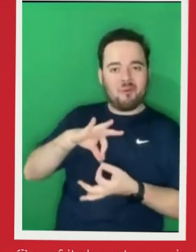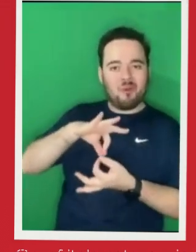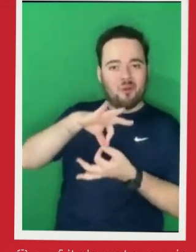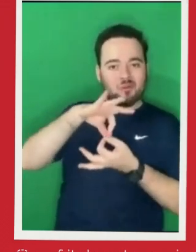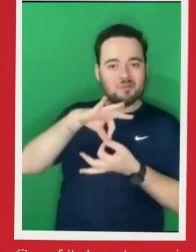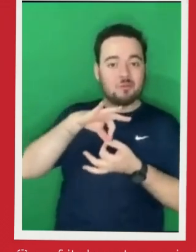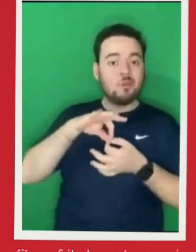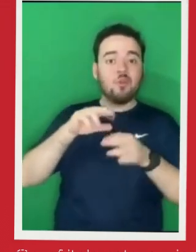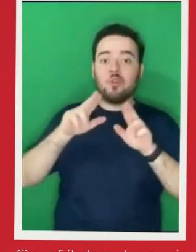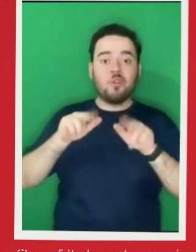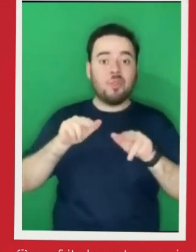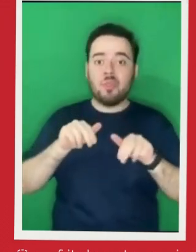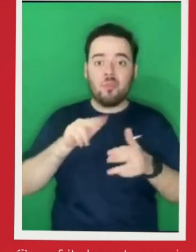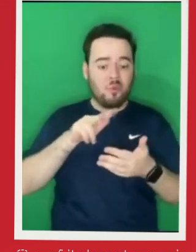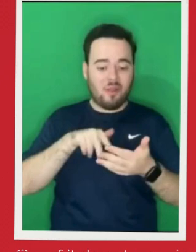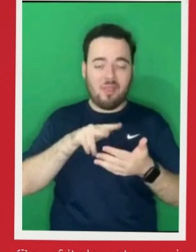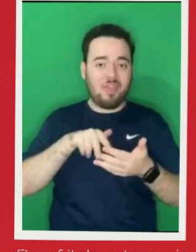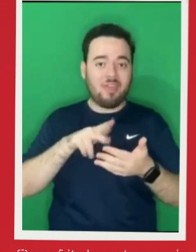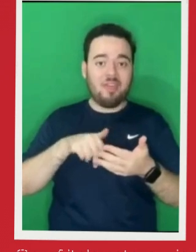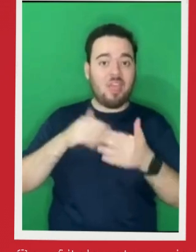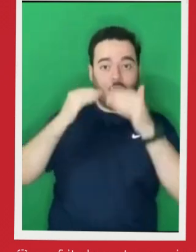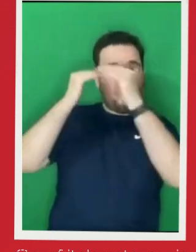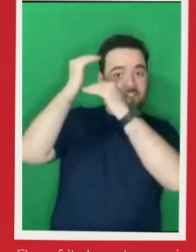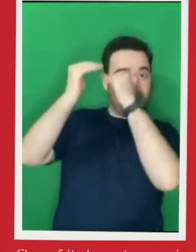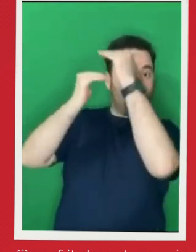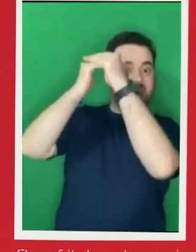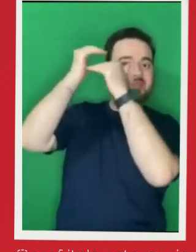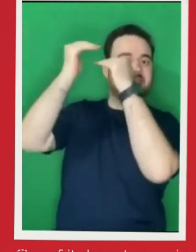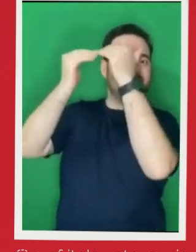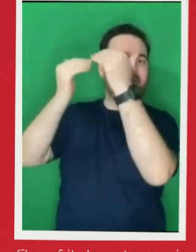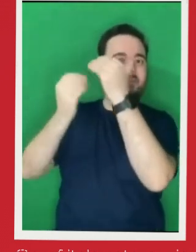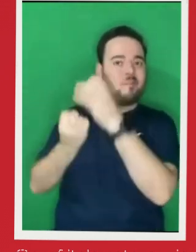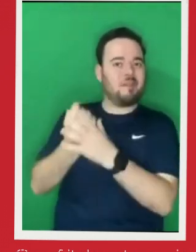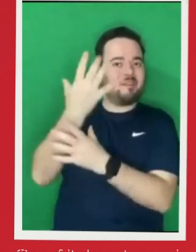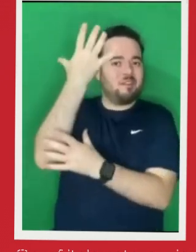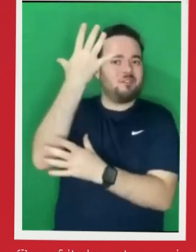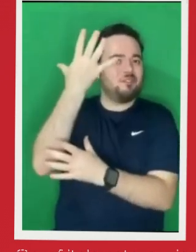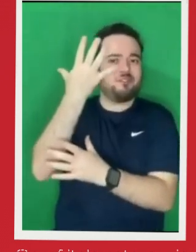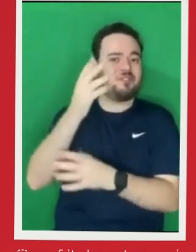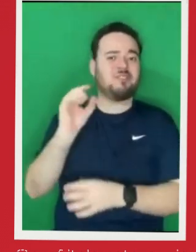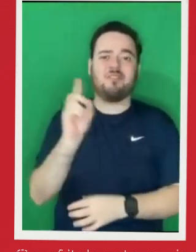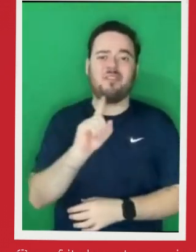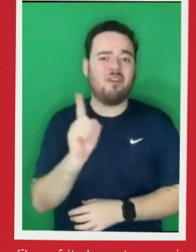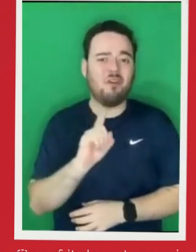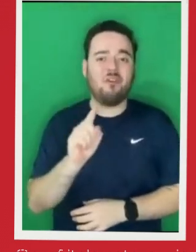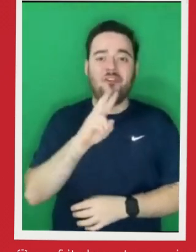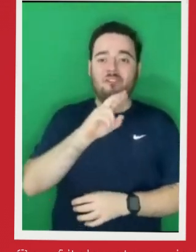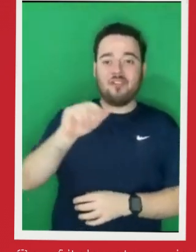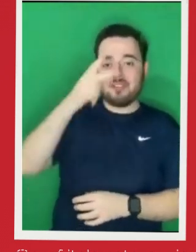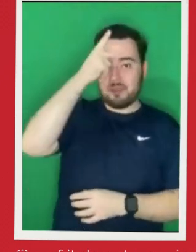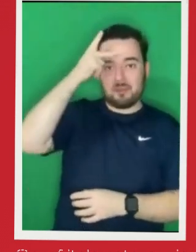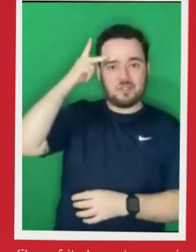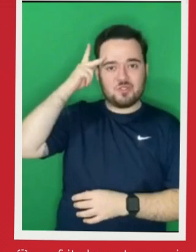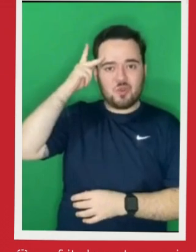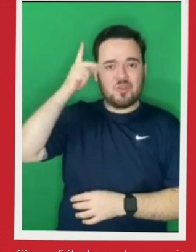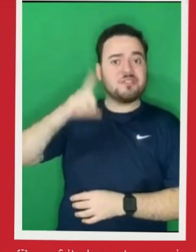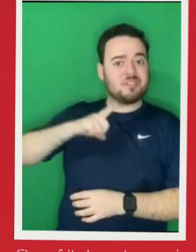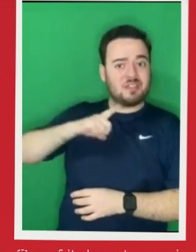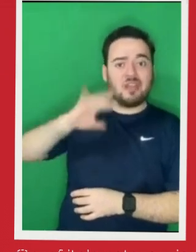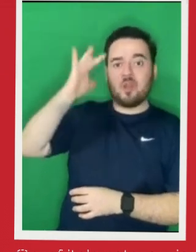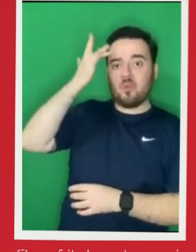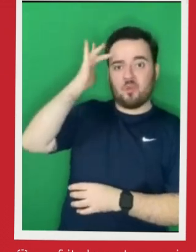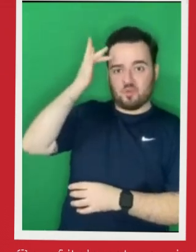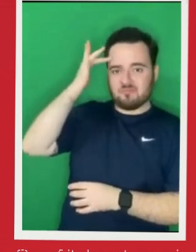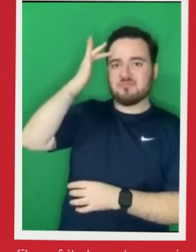buscar horóscopo. Não leiam dizendo é uma evolução para criativa. De jeito nenhum. Você vai ter gente